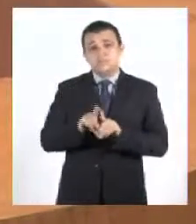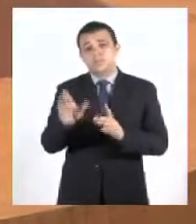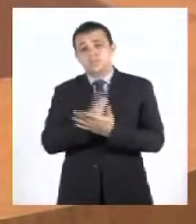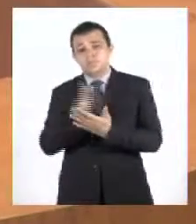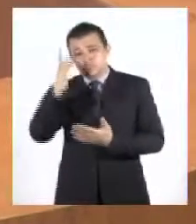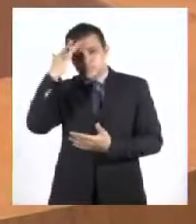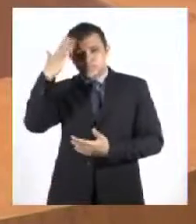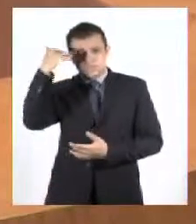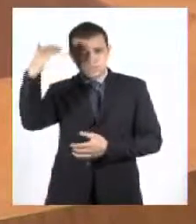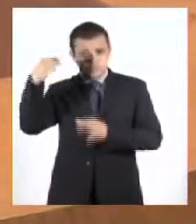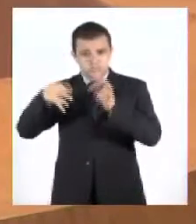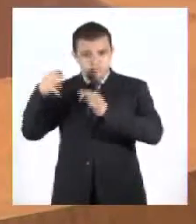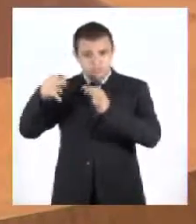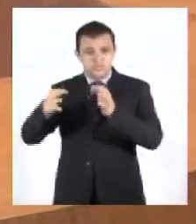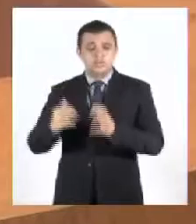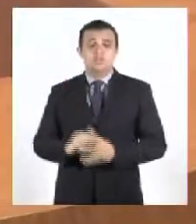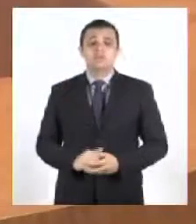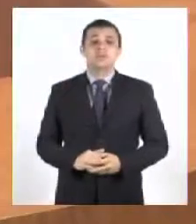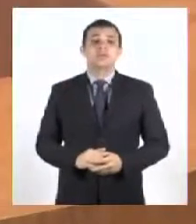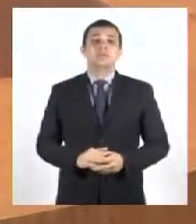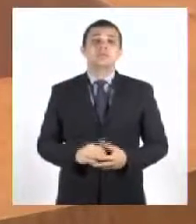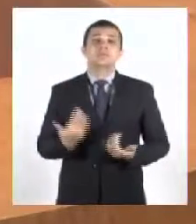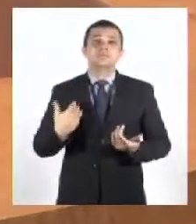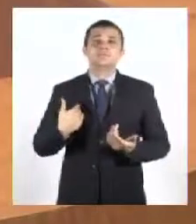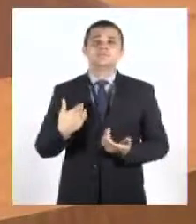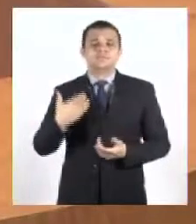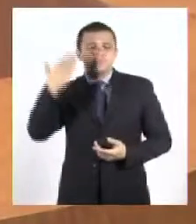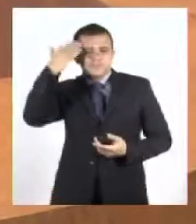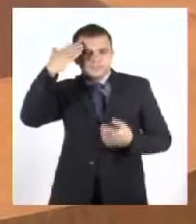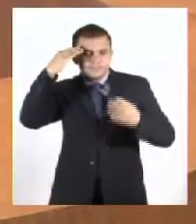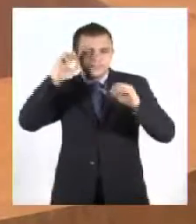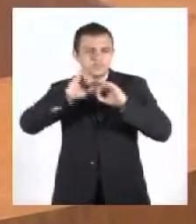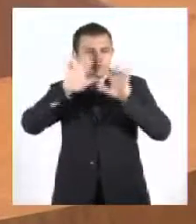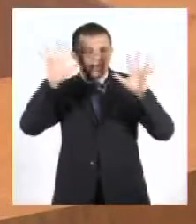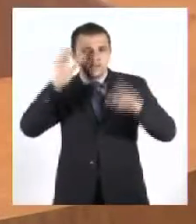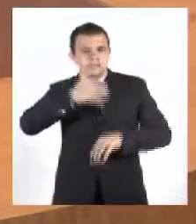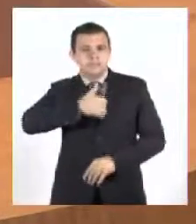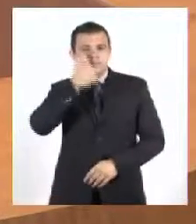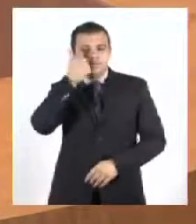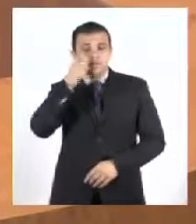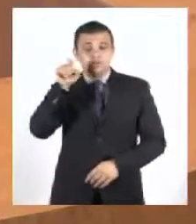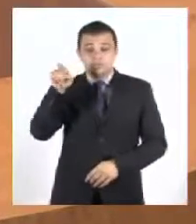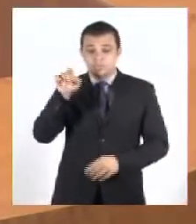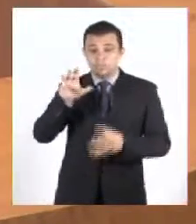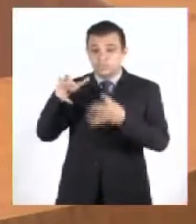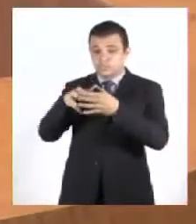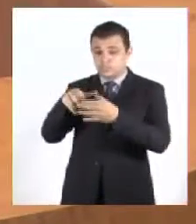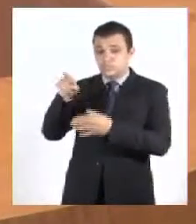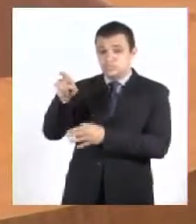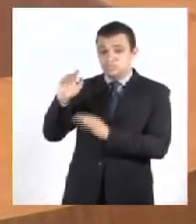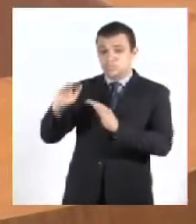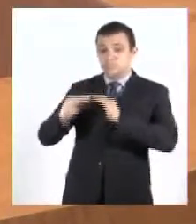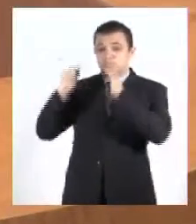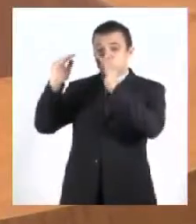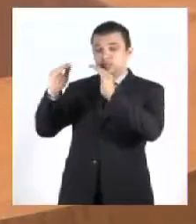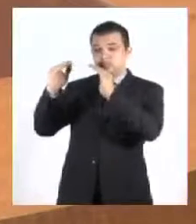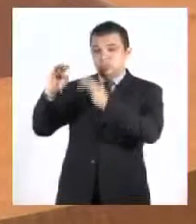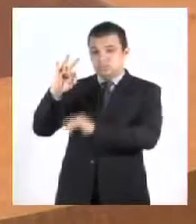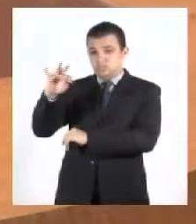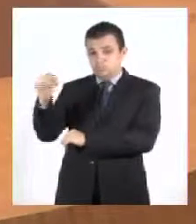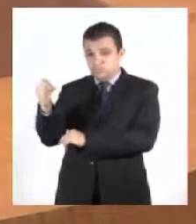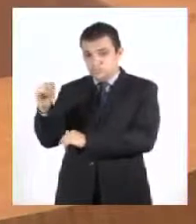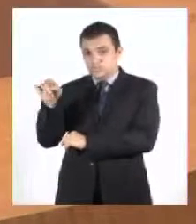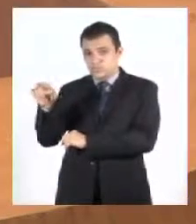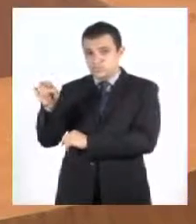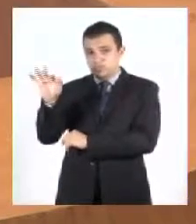juristas. E aí, para uma compreensão mais acurada do entendimento do Supremo Tribunal Federal, por maioria,